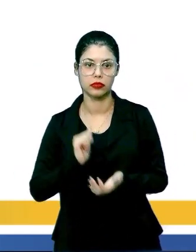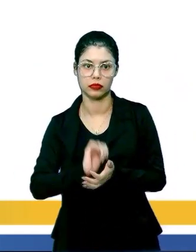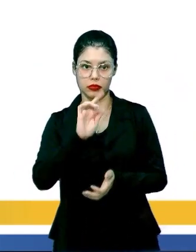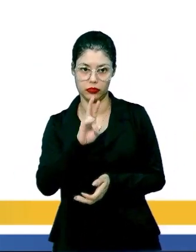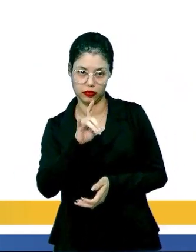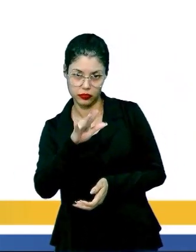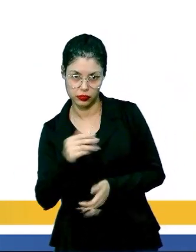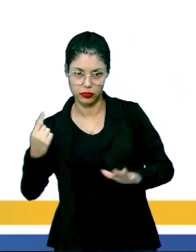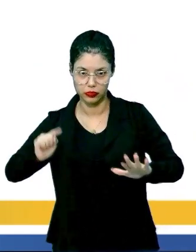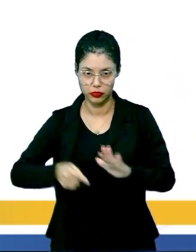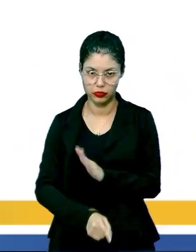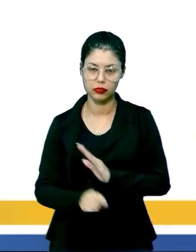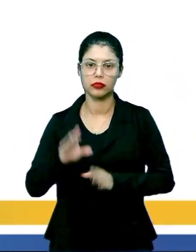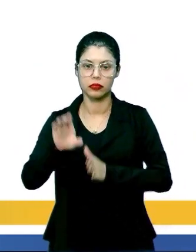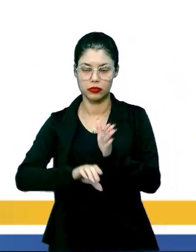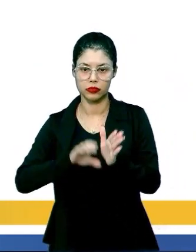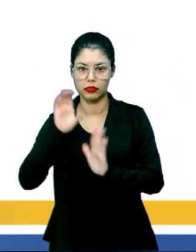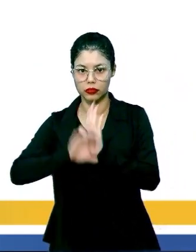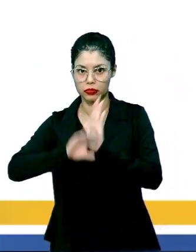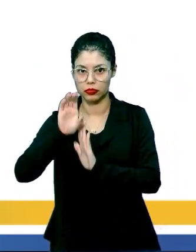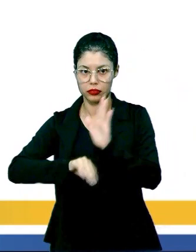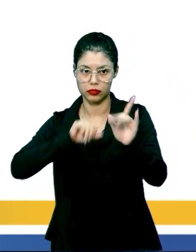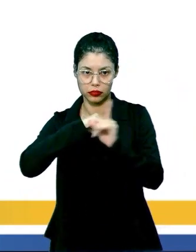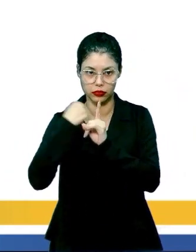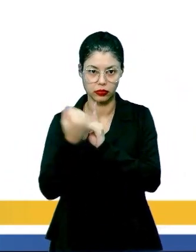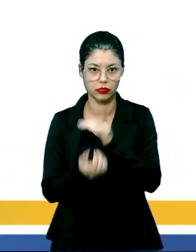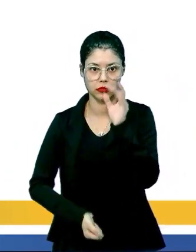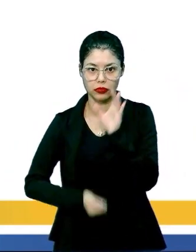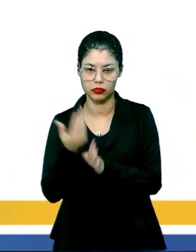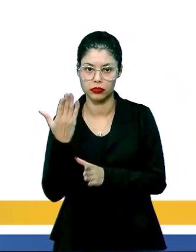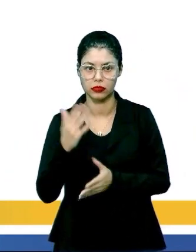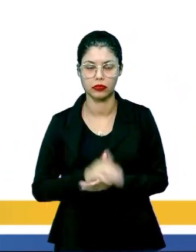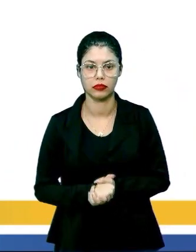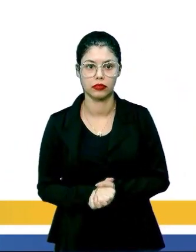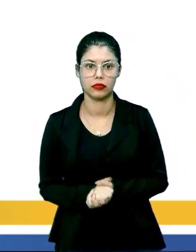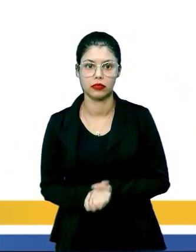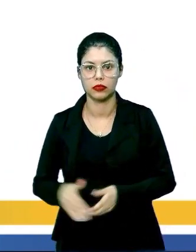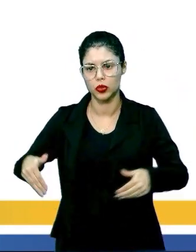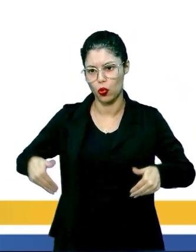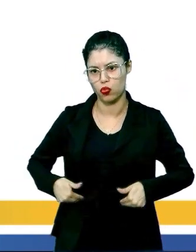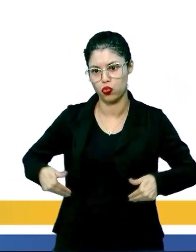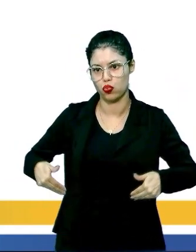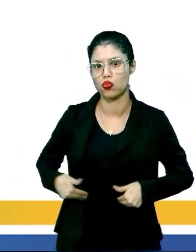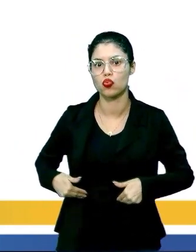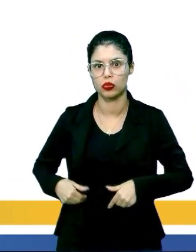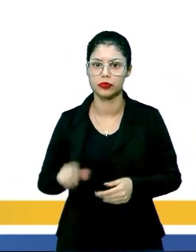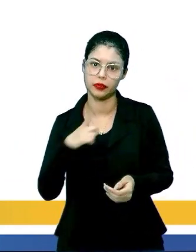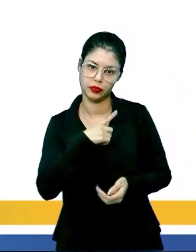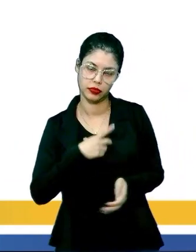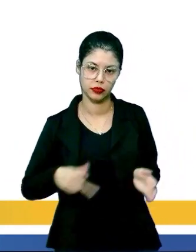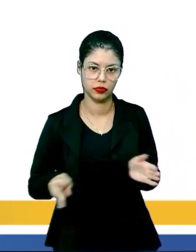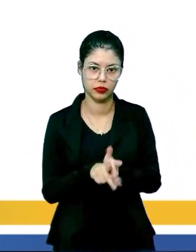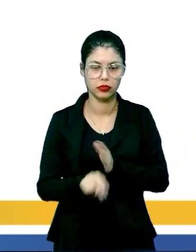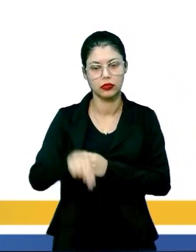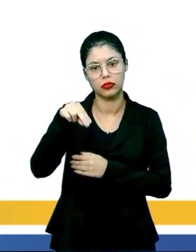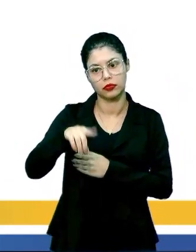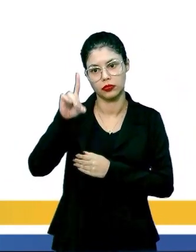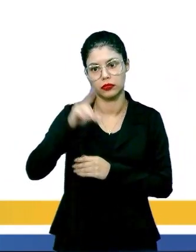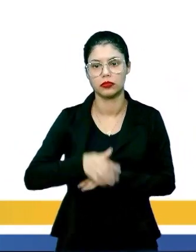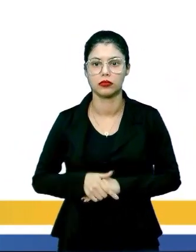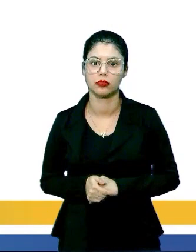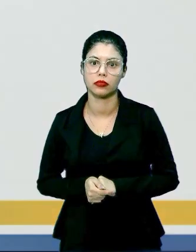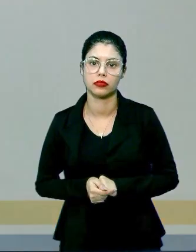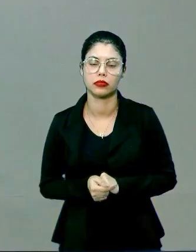rebeldia, de profundo conteúdo social. A fome generalizada no Nordeste